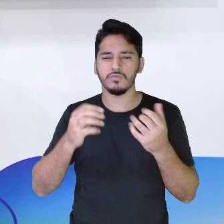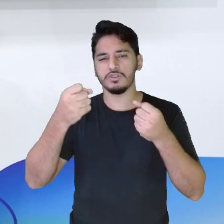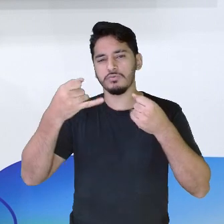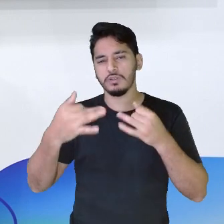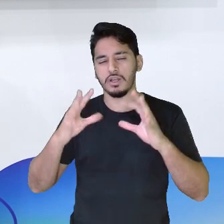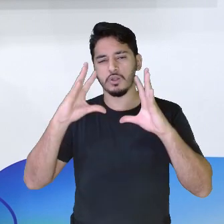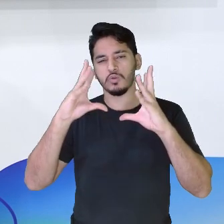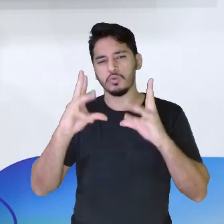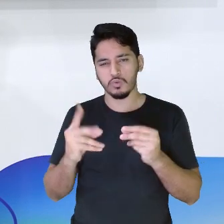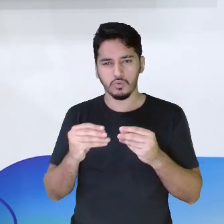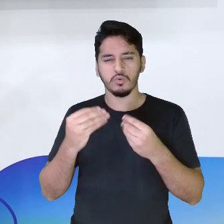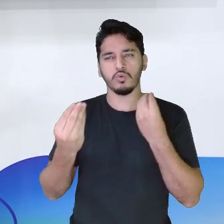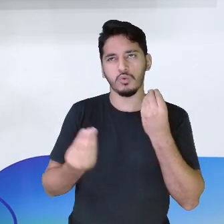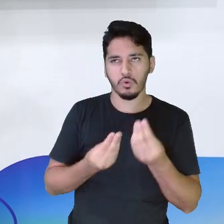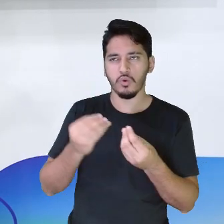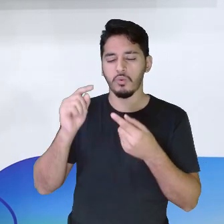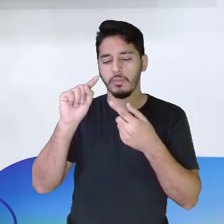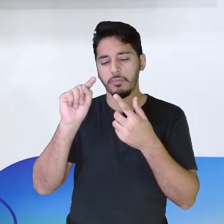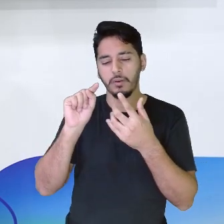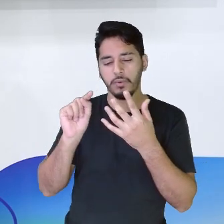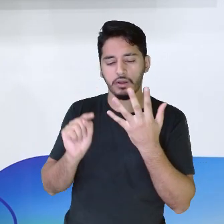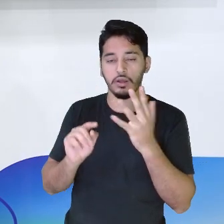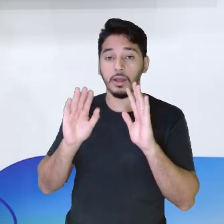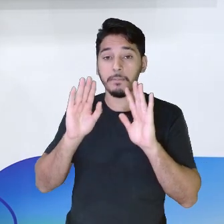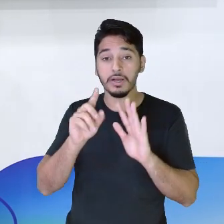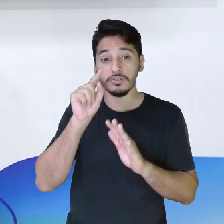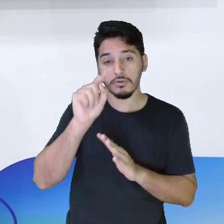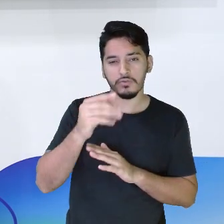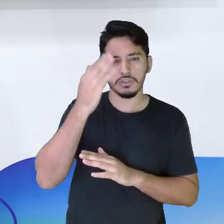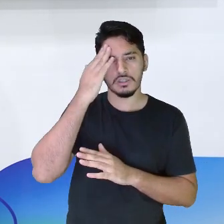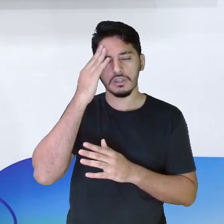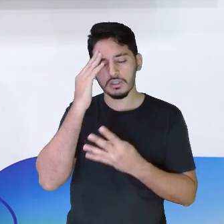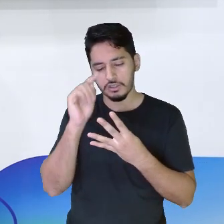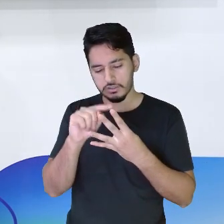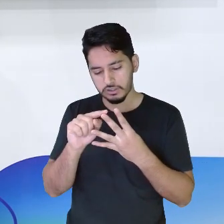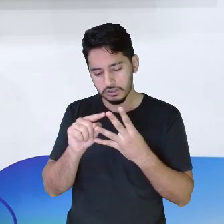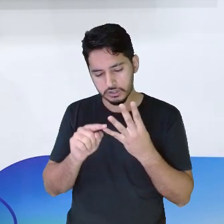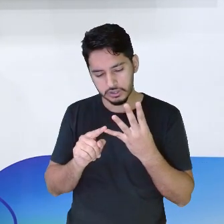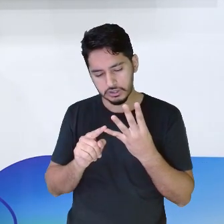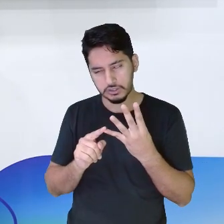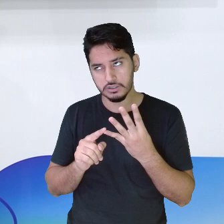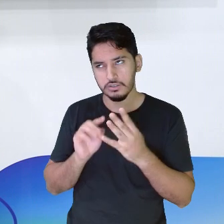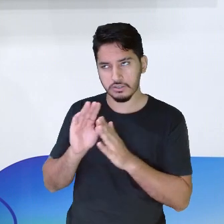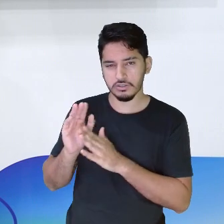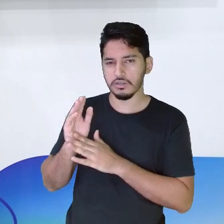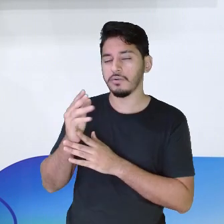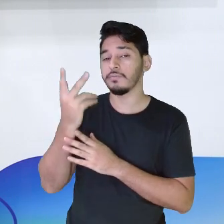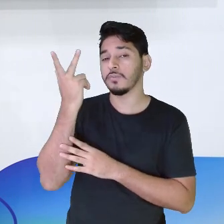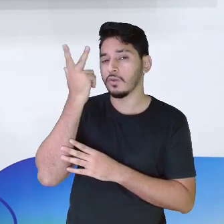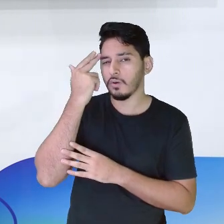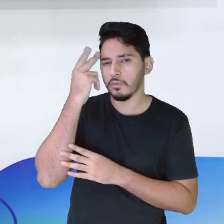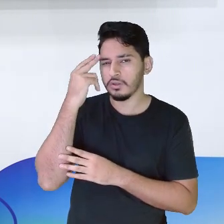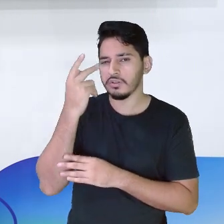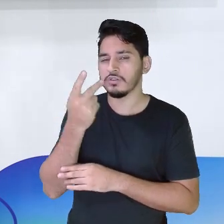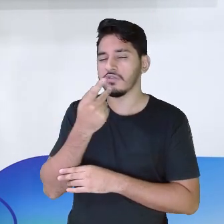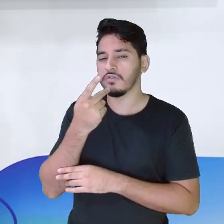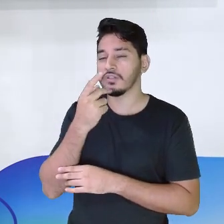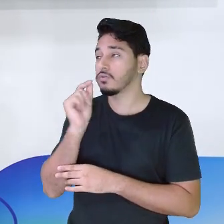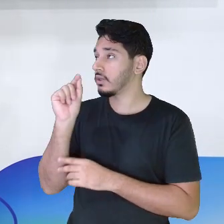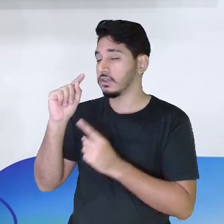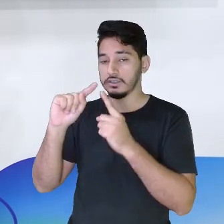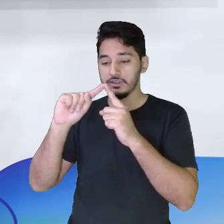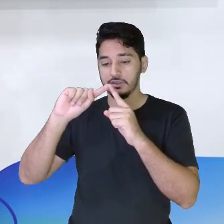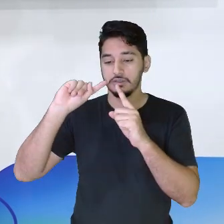né, as definições de cada um deles. Mas só para você entender, por exemplo, normalmente, quando a gente faz esse giro